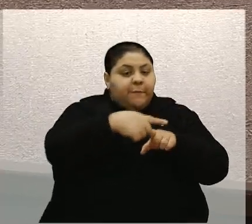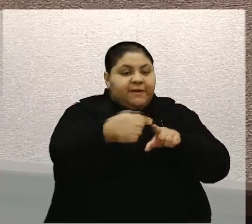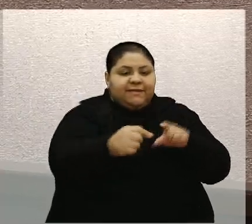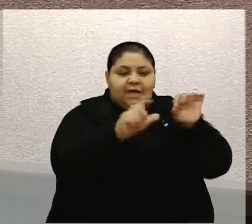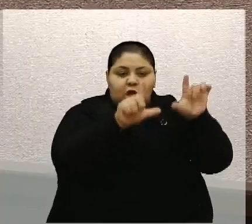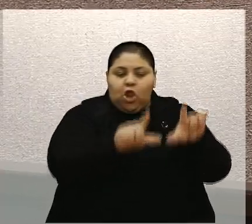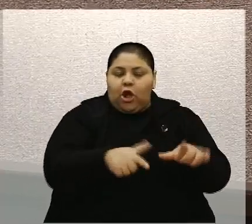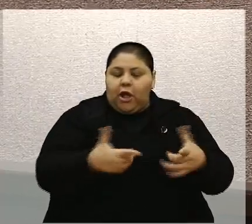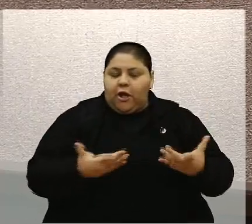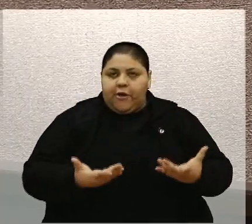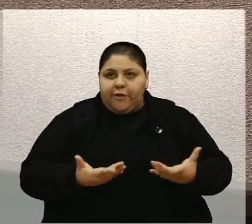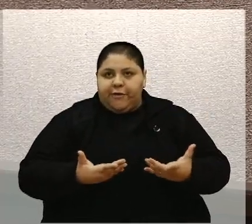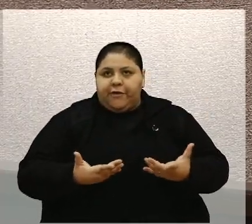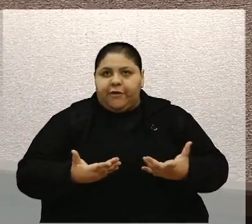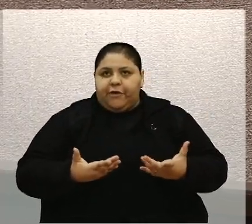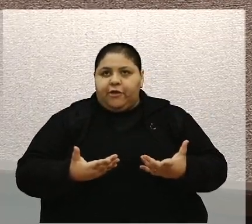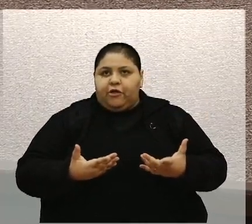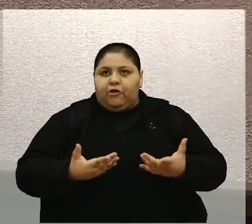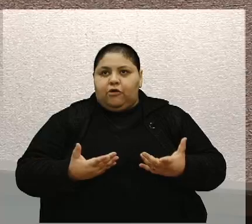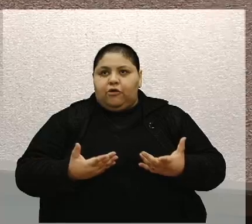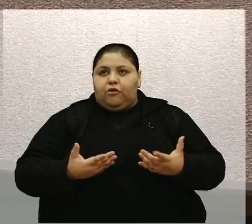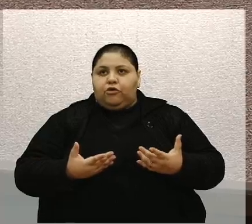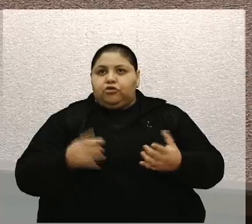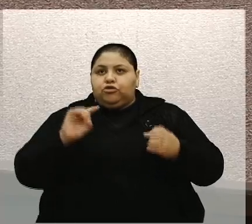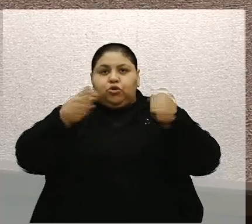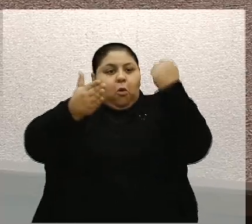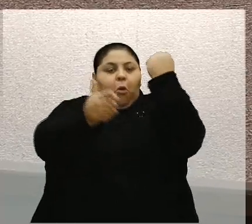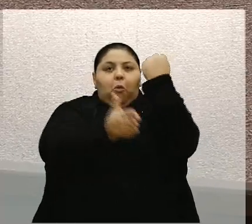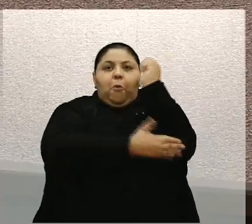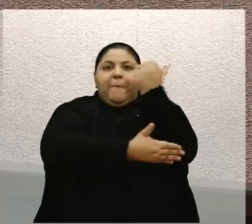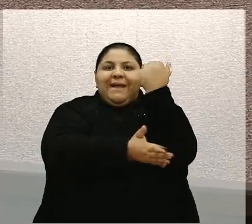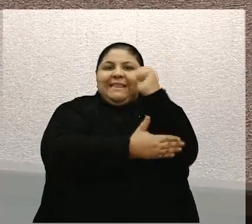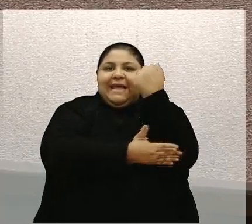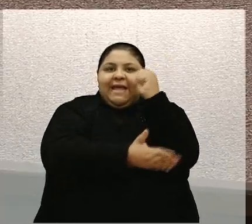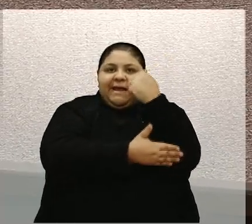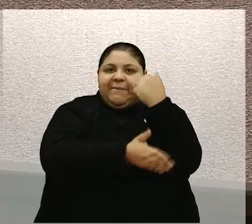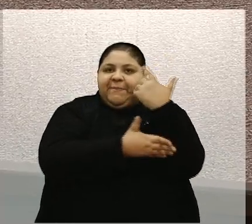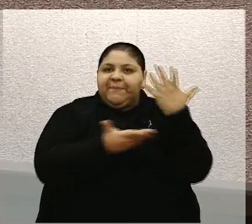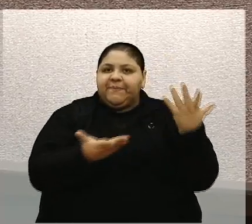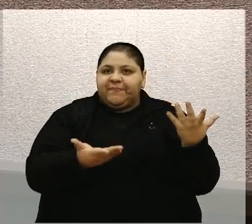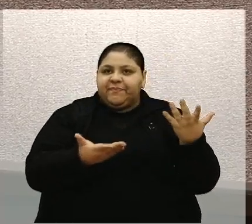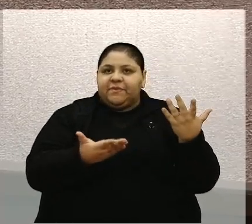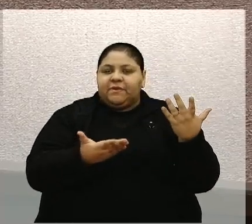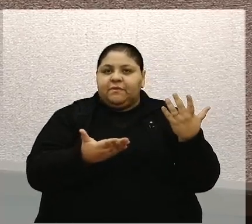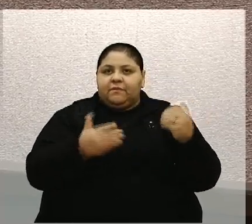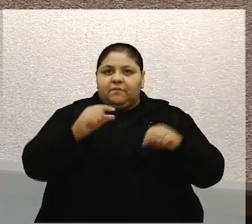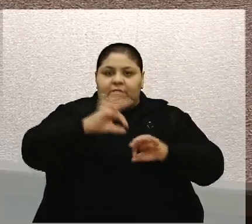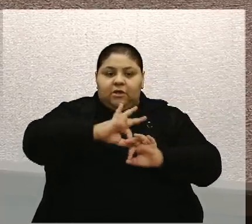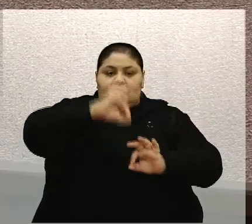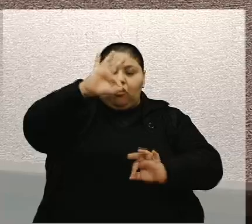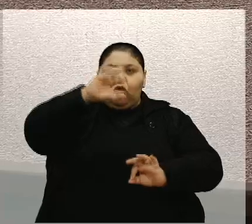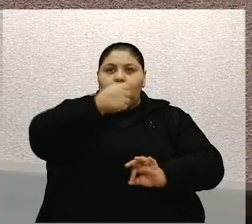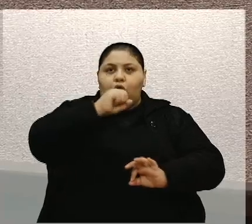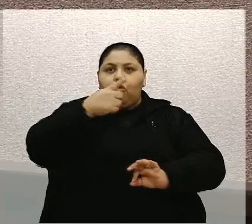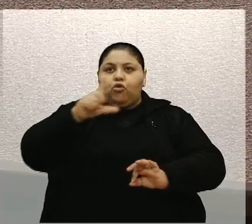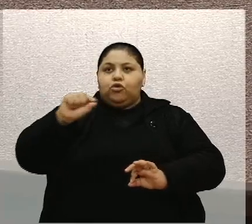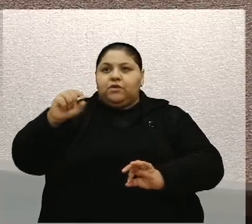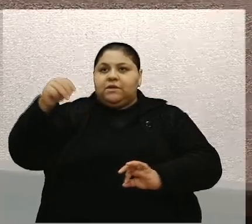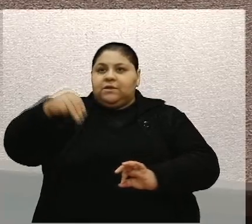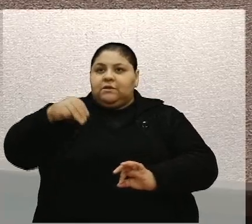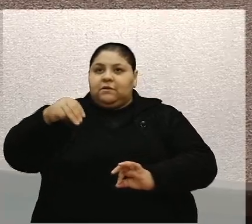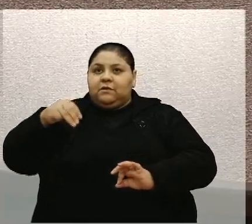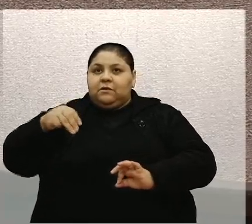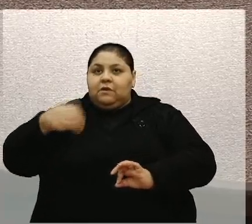localidades, passarelas com 2 tábuas de 30, né? Às vezes com alturas de 8, 10 metros de altura para poder